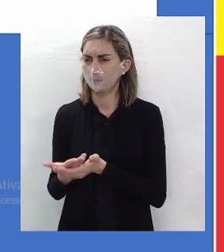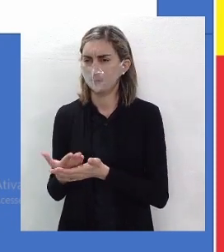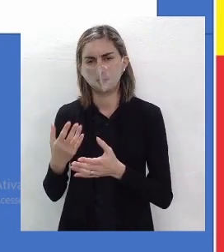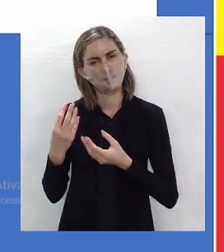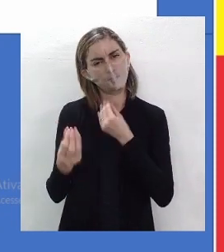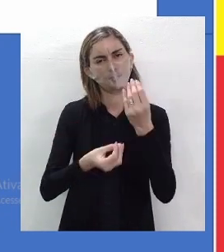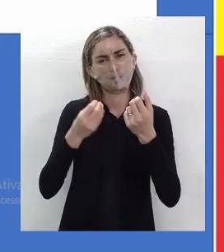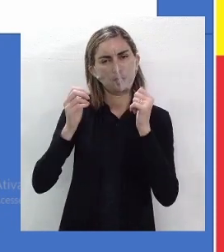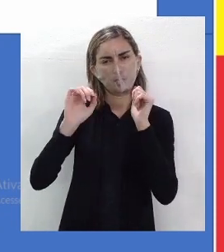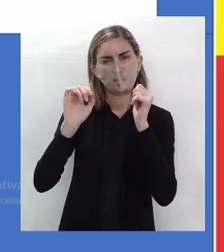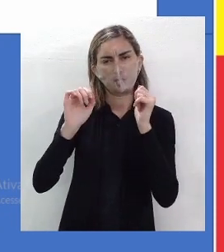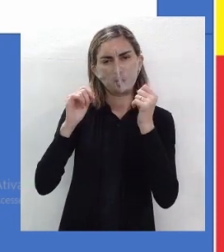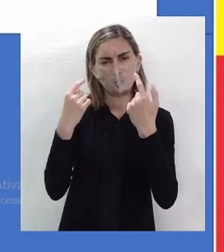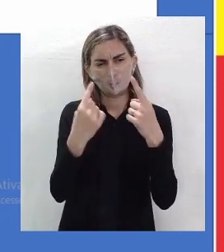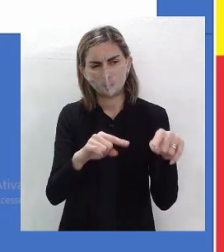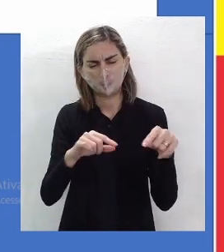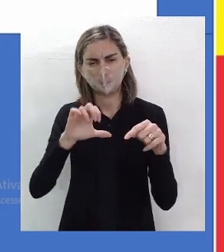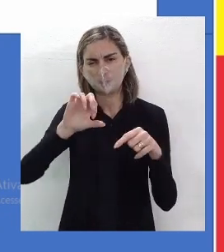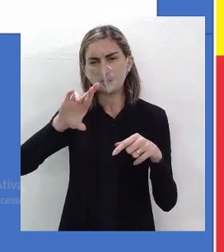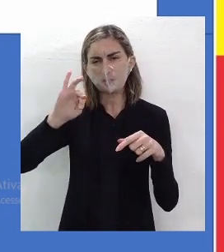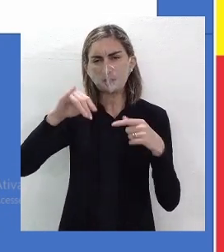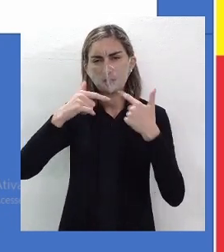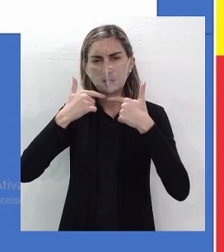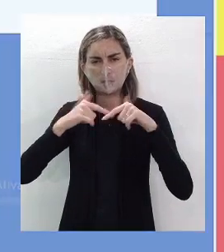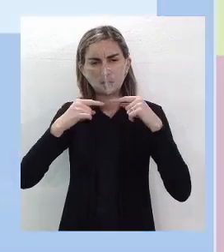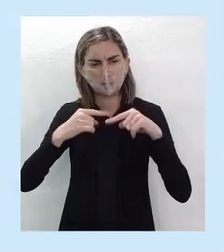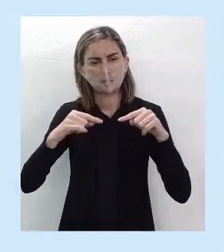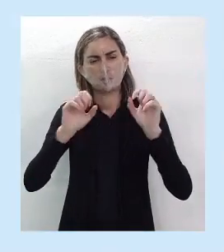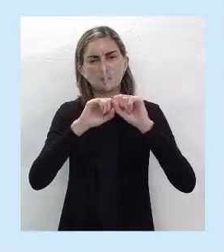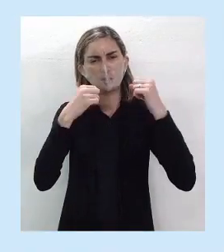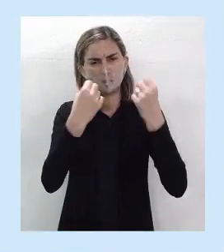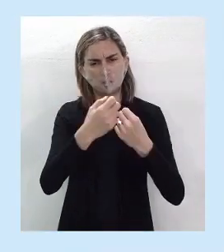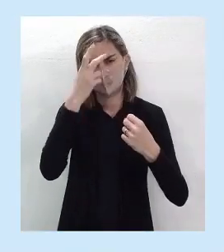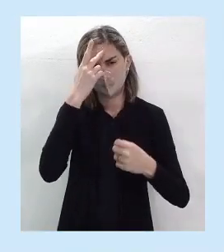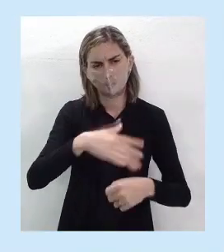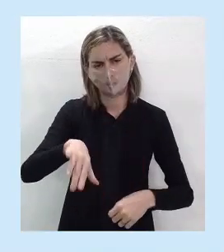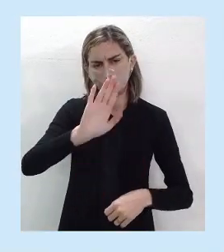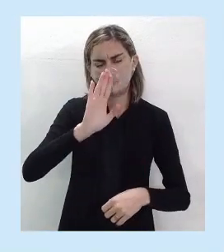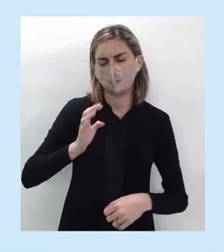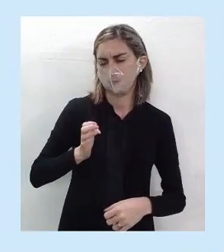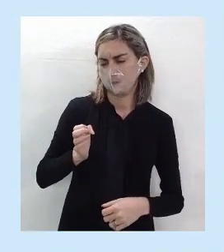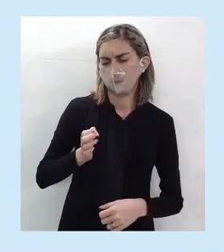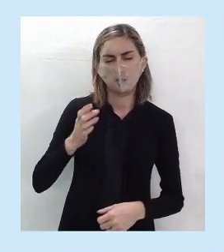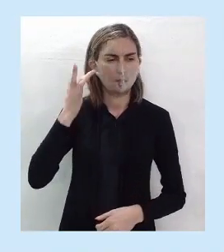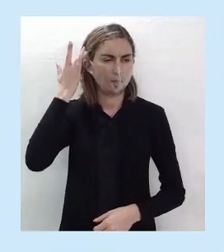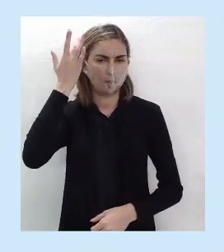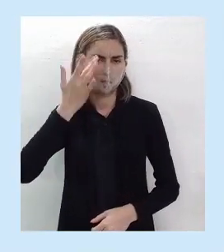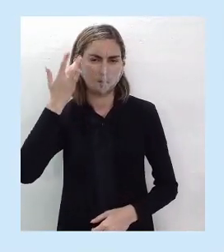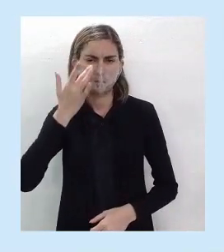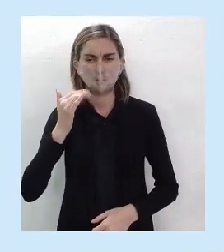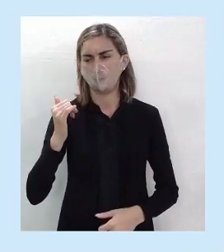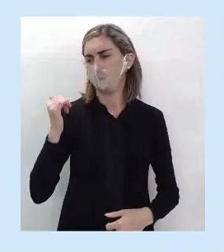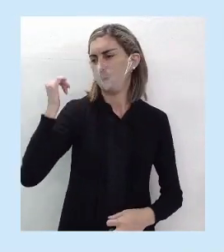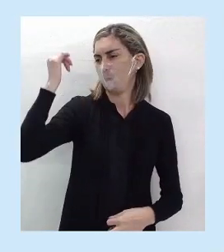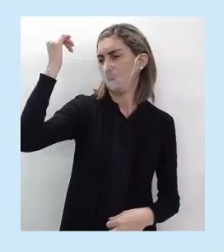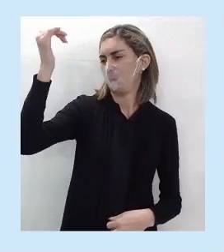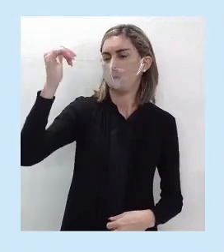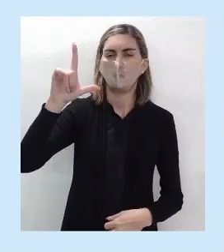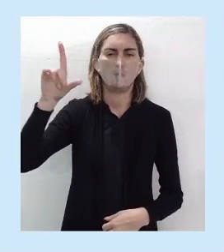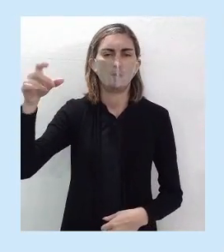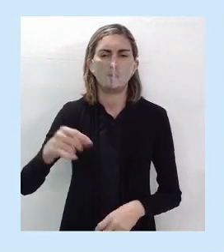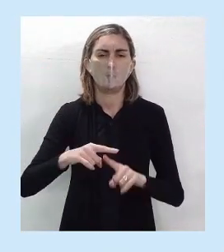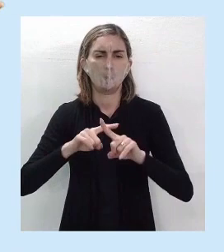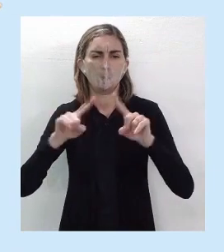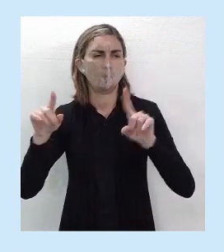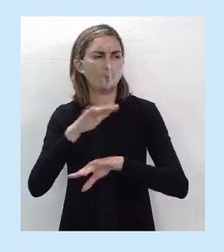fosse uma crítica à sociedade, não é? Das pessoas mais ricas que acham que são um luxo só,